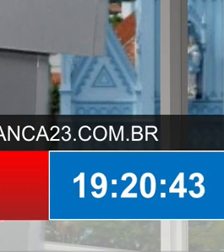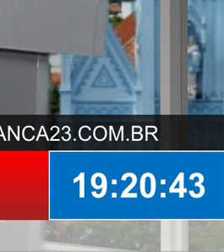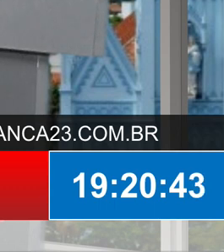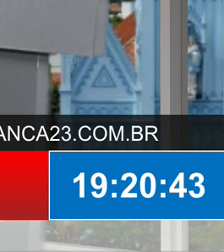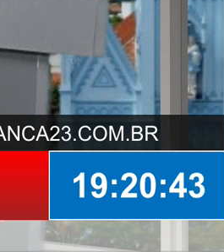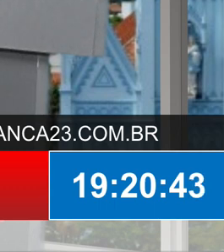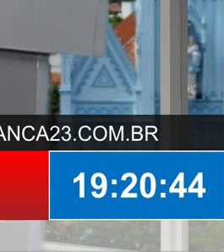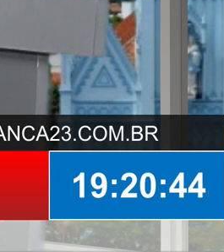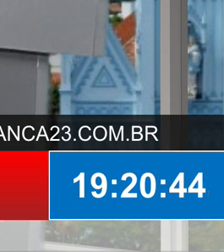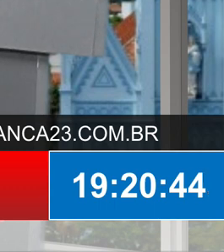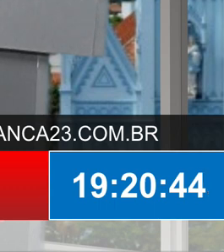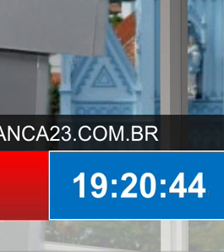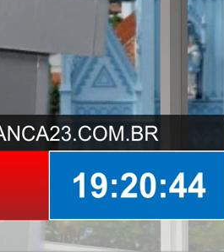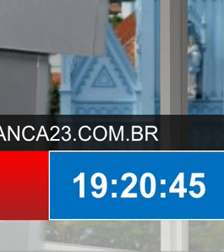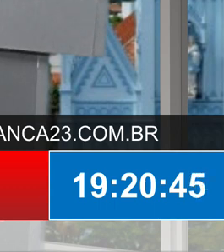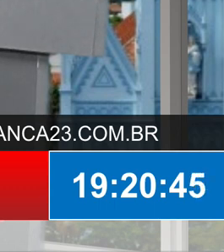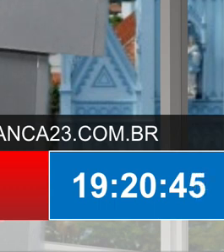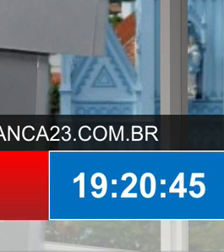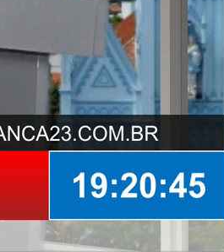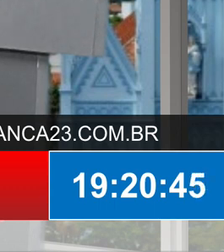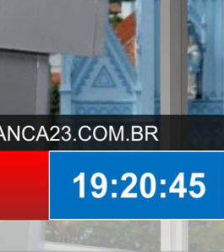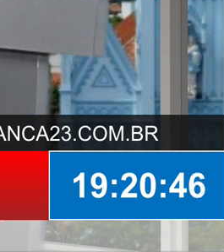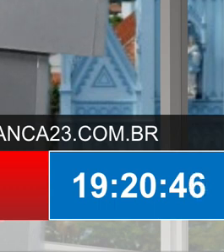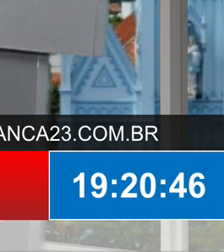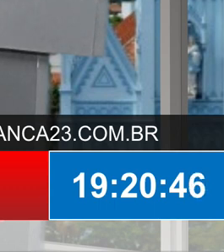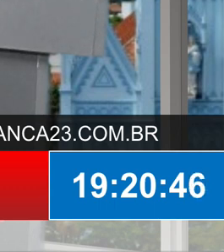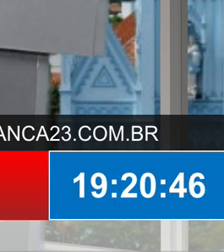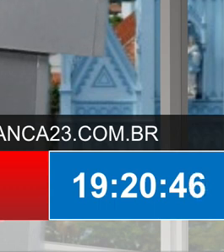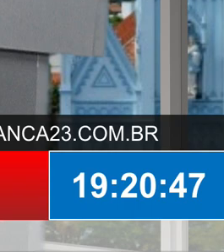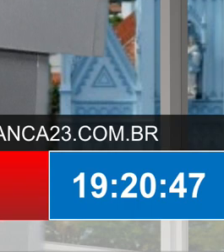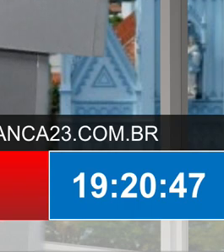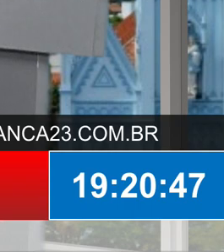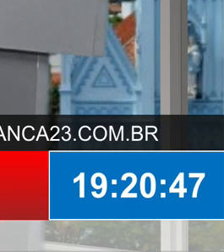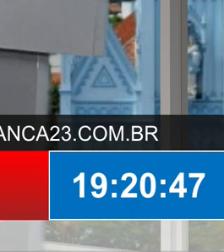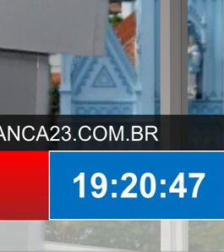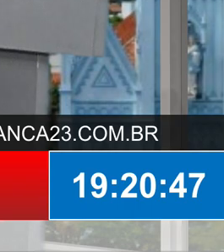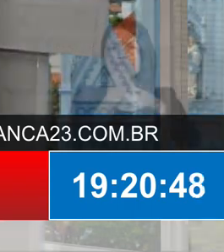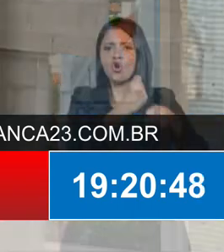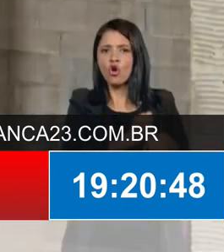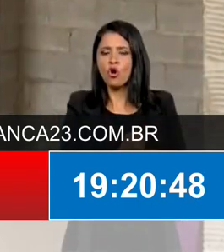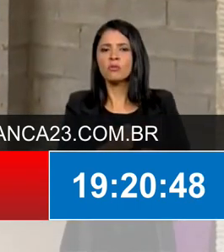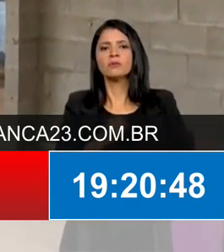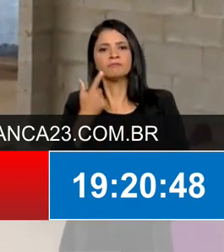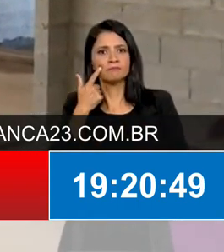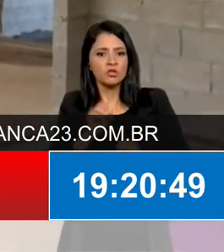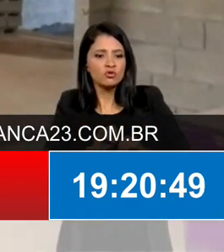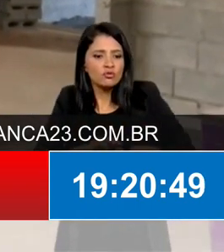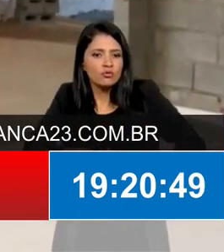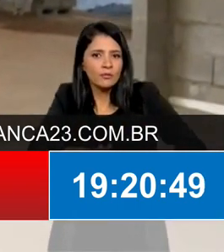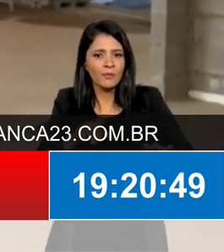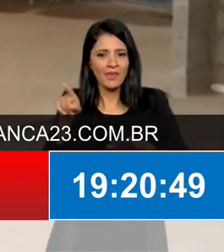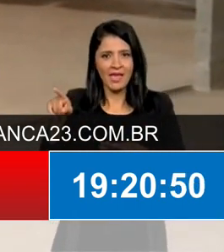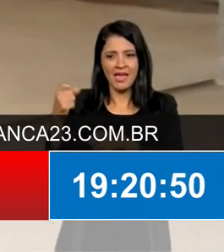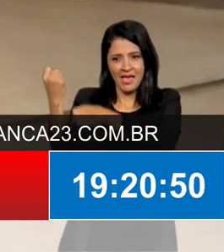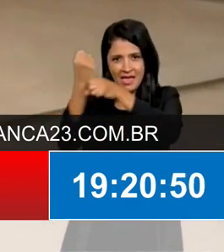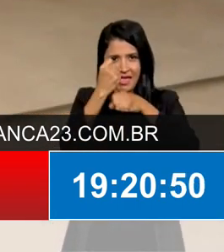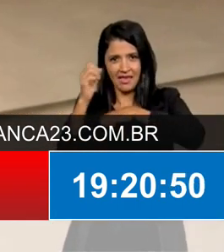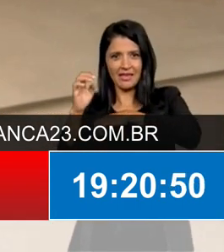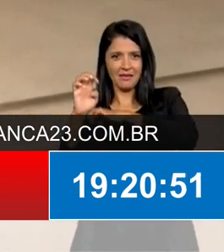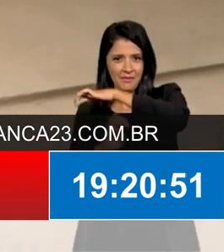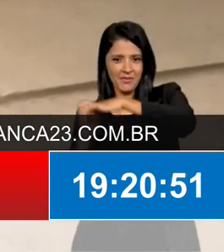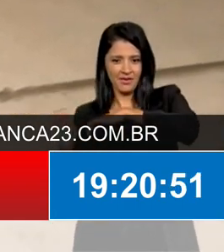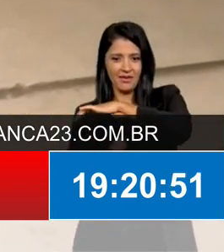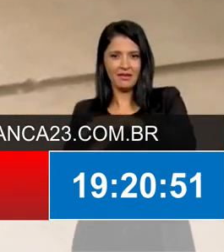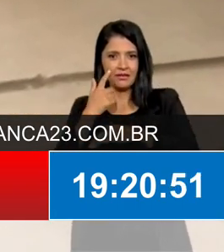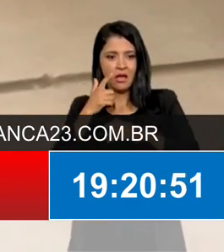também no JR 23 e isso tem crescido a cada dia. Veja só. Esta construtora instalou as caixinhas